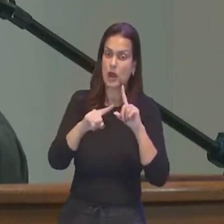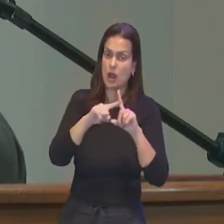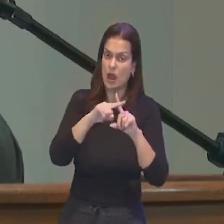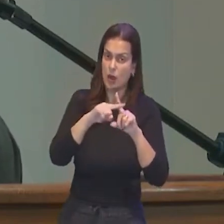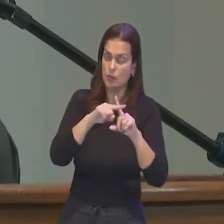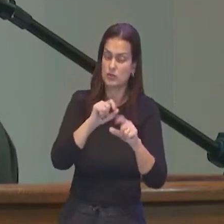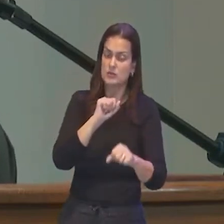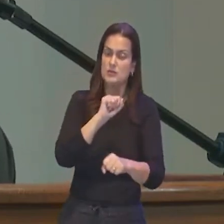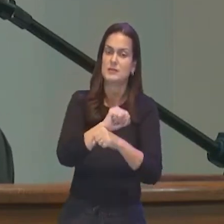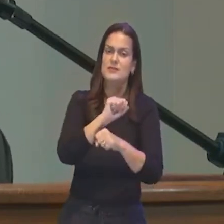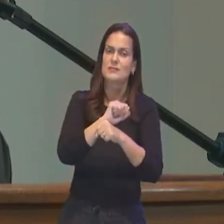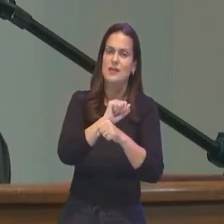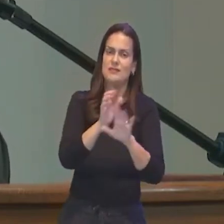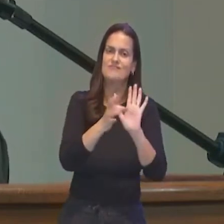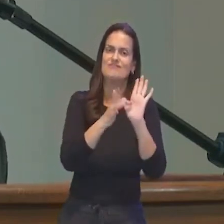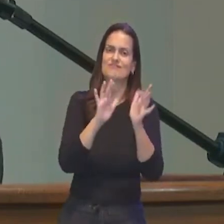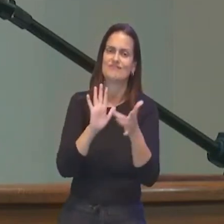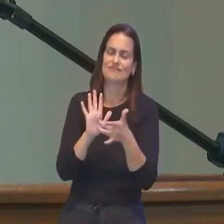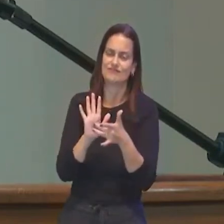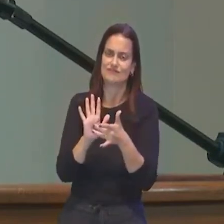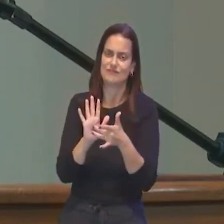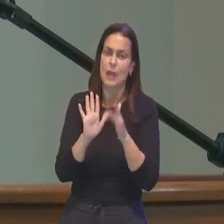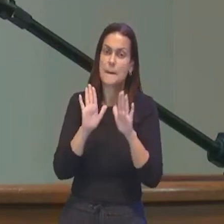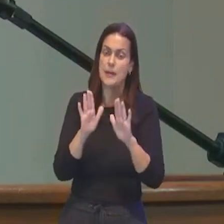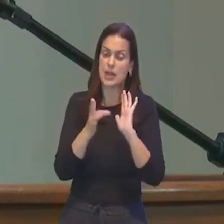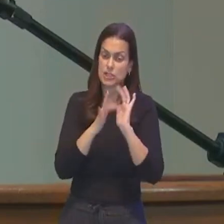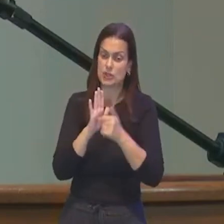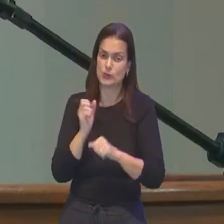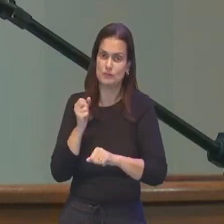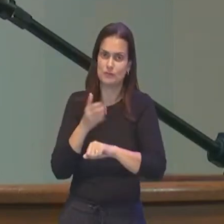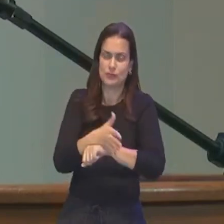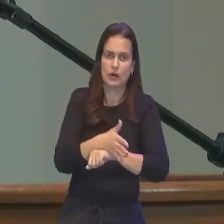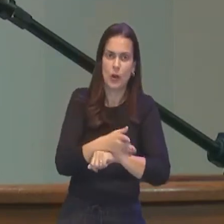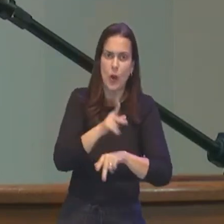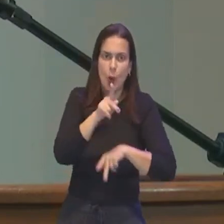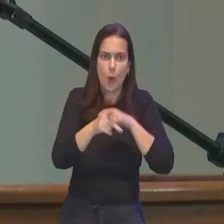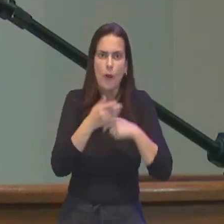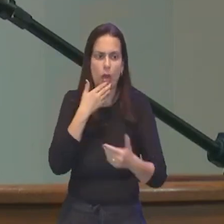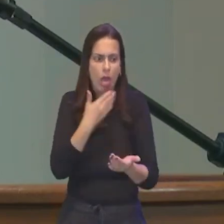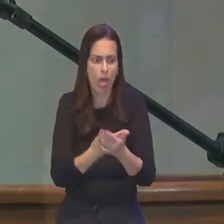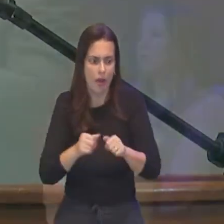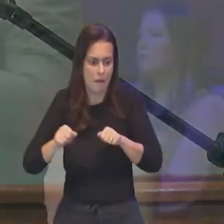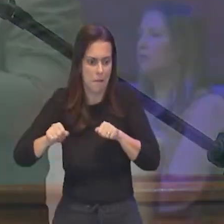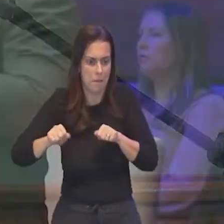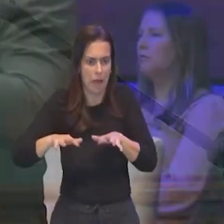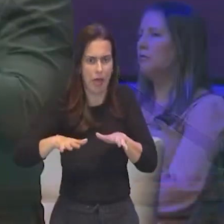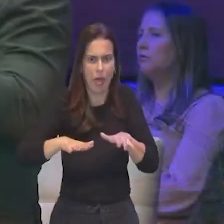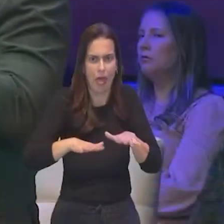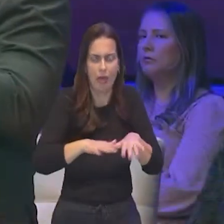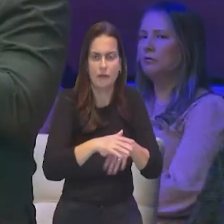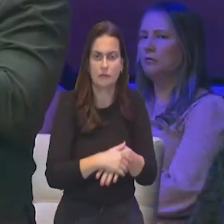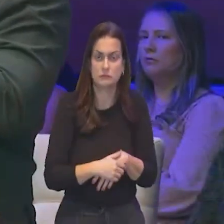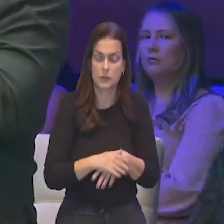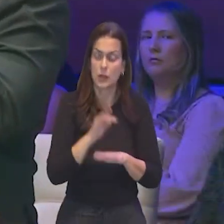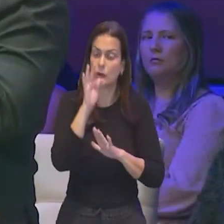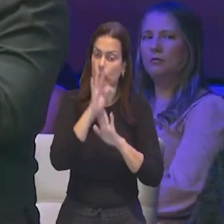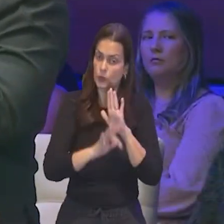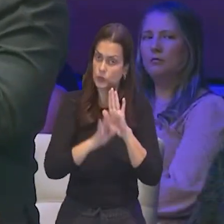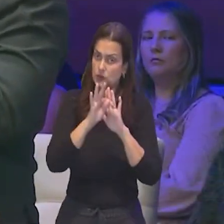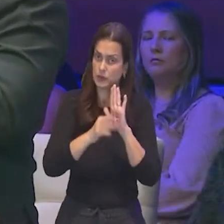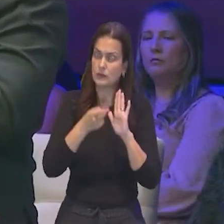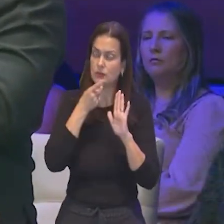aguarda. Mas a sua entrada é triunfal. O próprio texto nos fala sobre